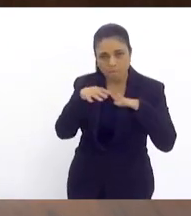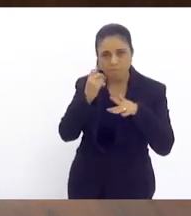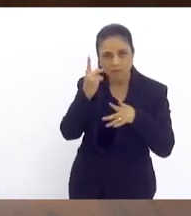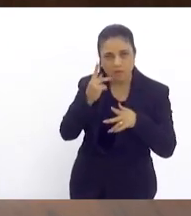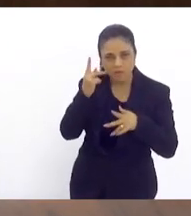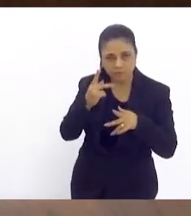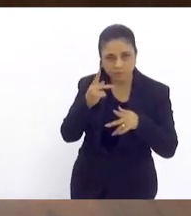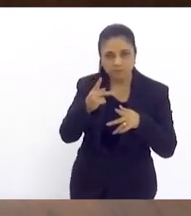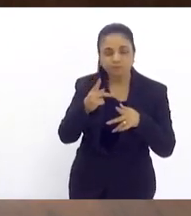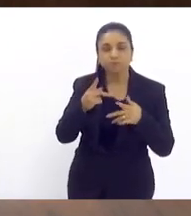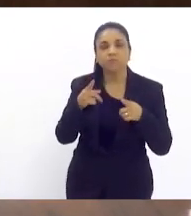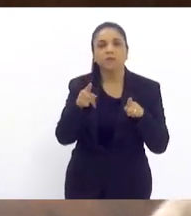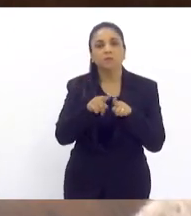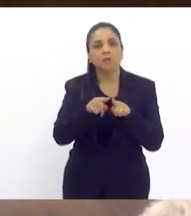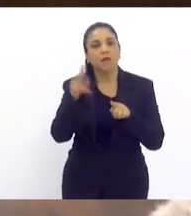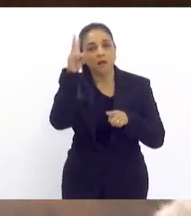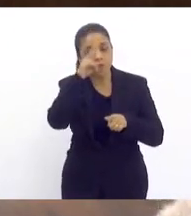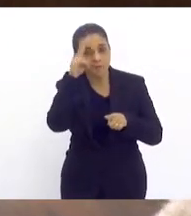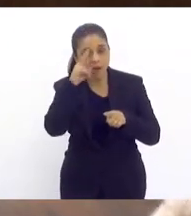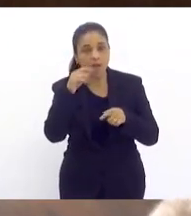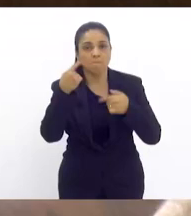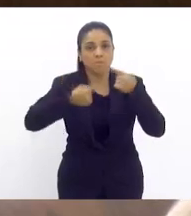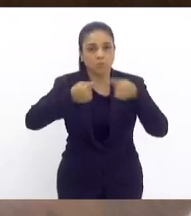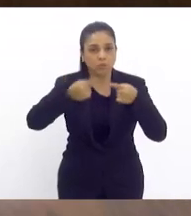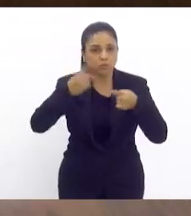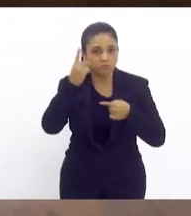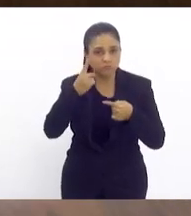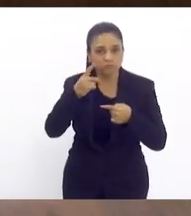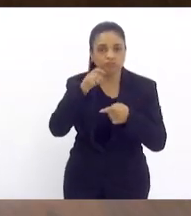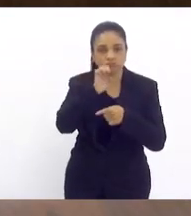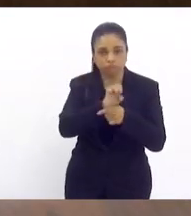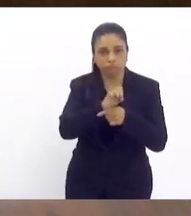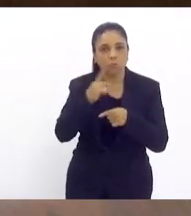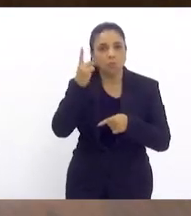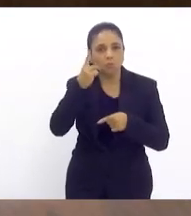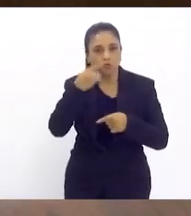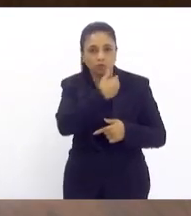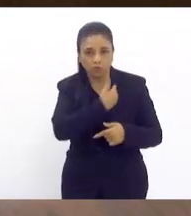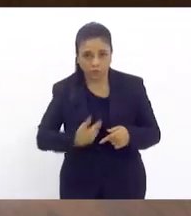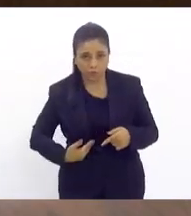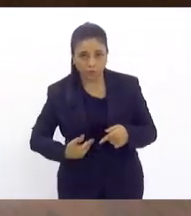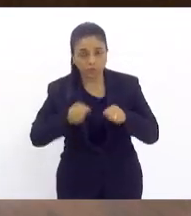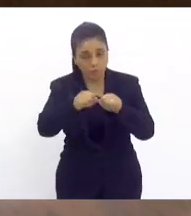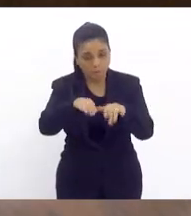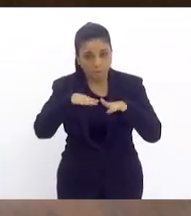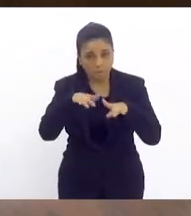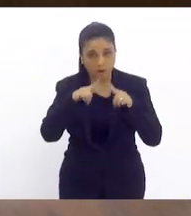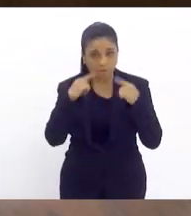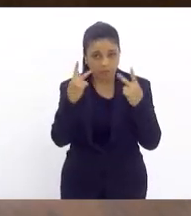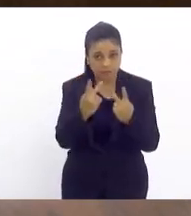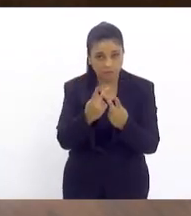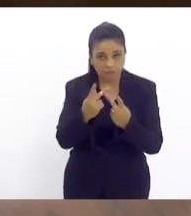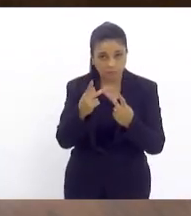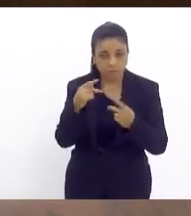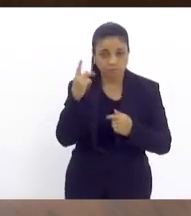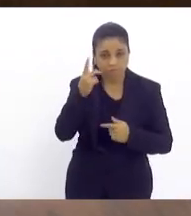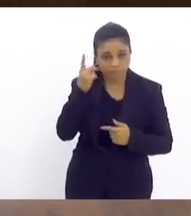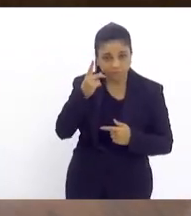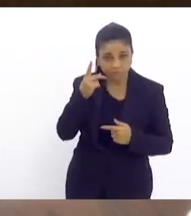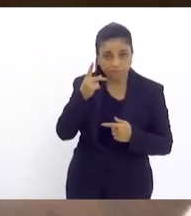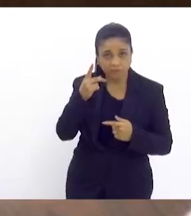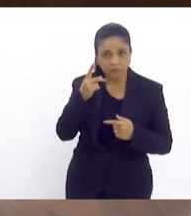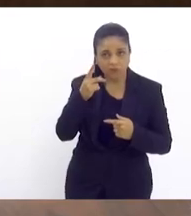eu quero lembrar que a gente tem política de estado tem política de governo e tem atuação parlamentar uma coisa não se sobrepõe a outra